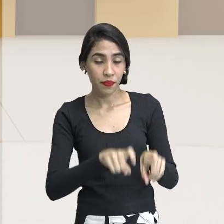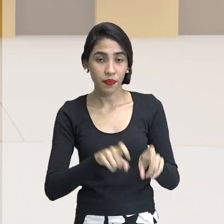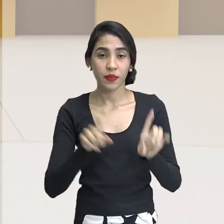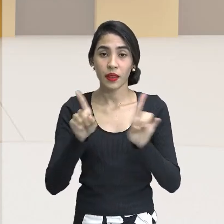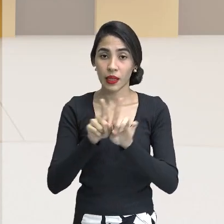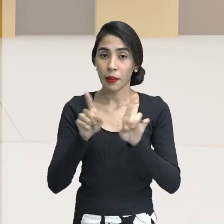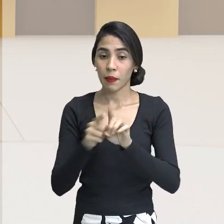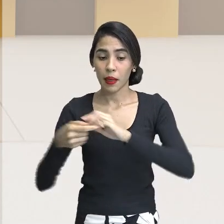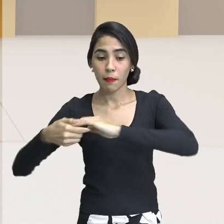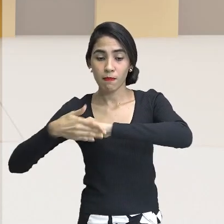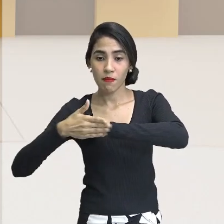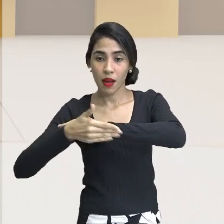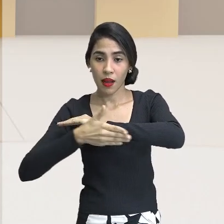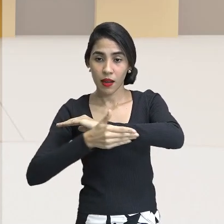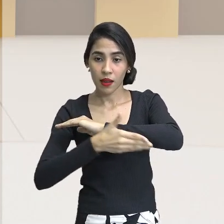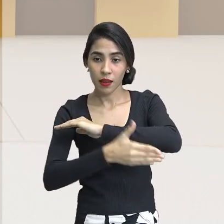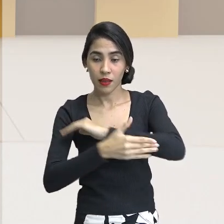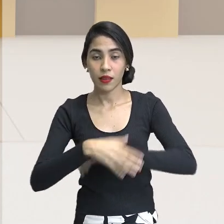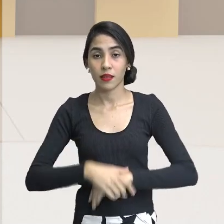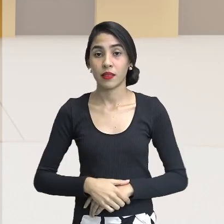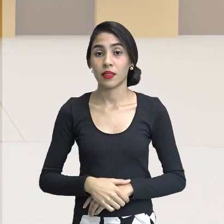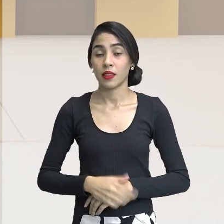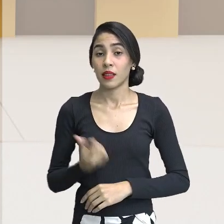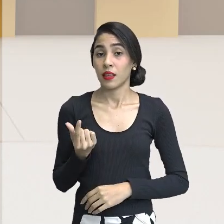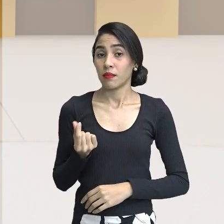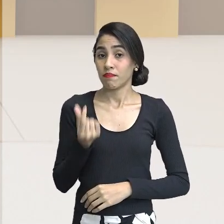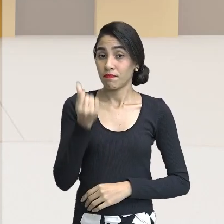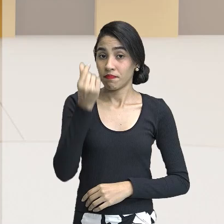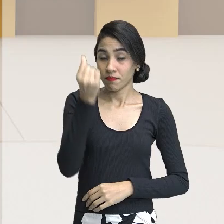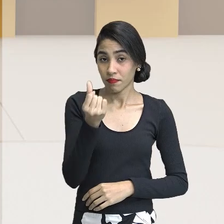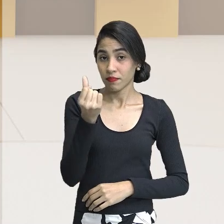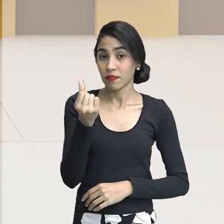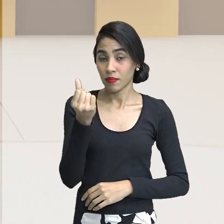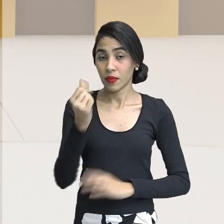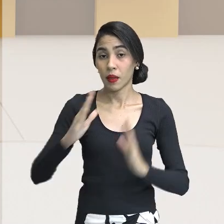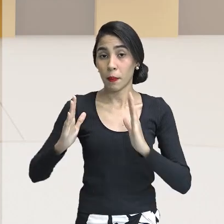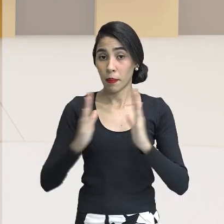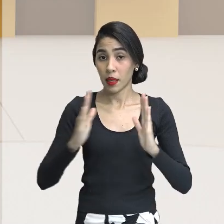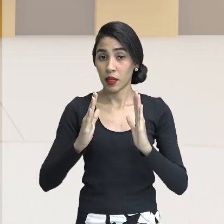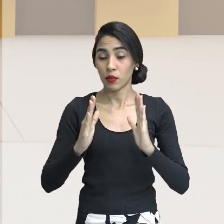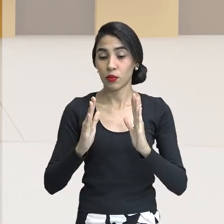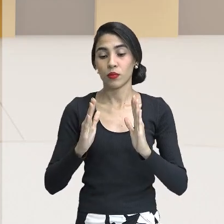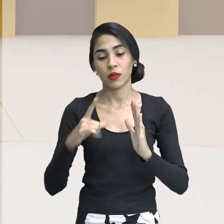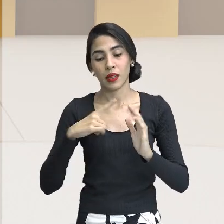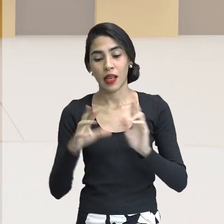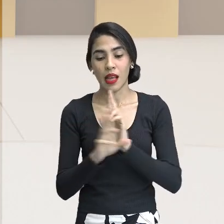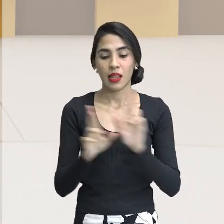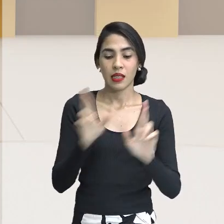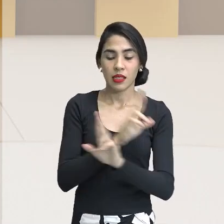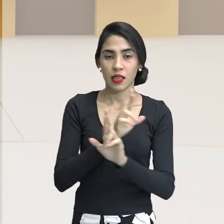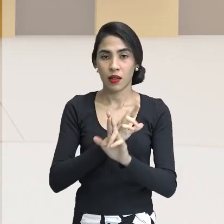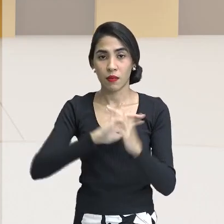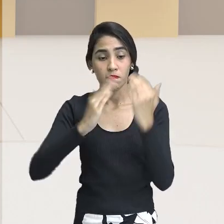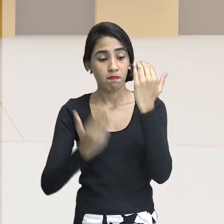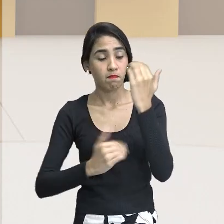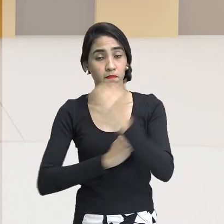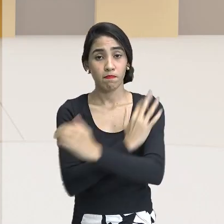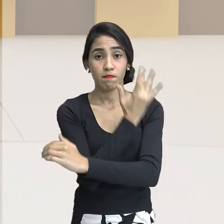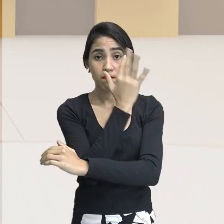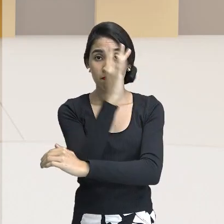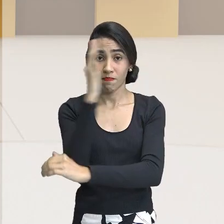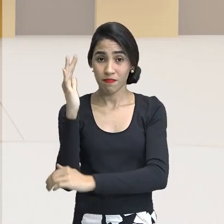também pecuária, gente. E esses custos a longo prazo que vai estar relacionado à floresta, elas